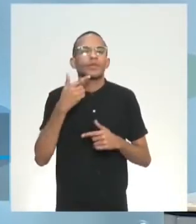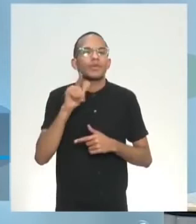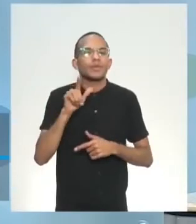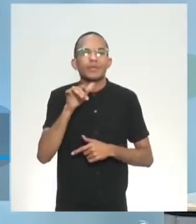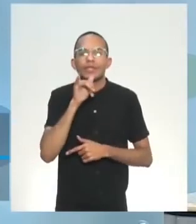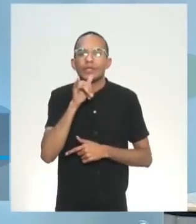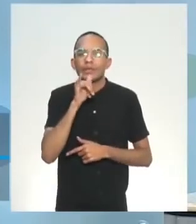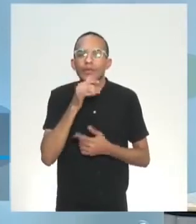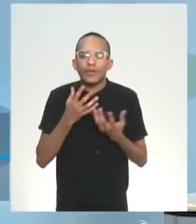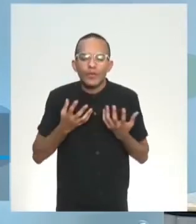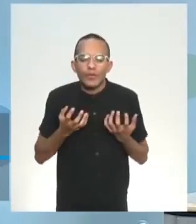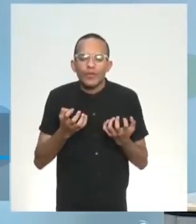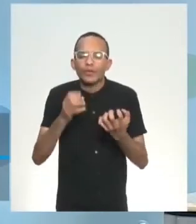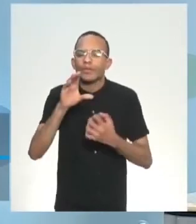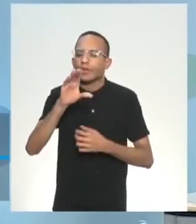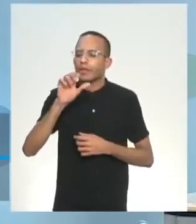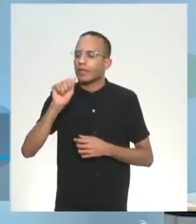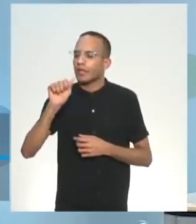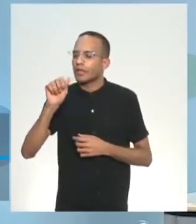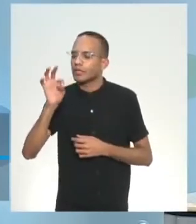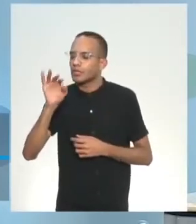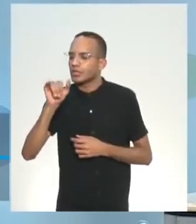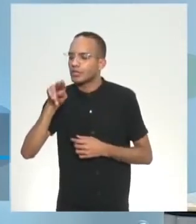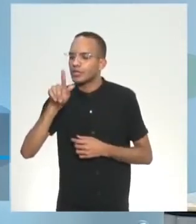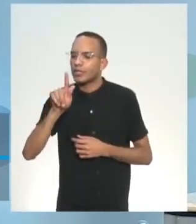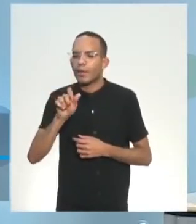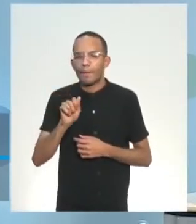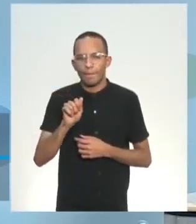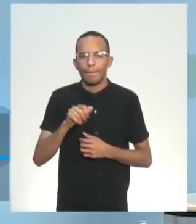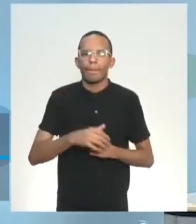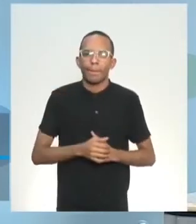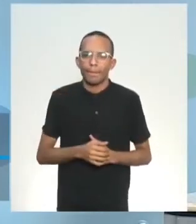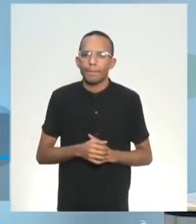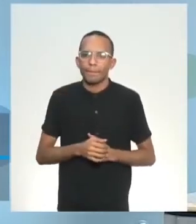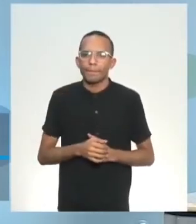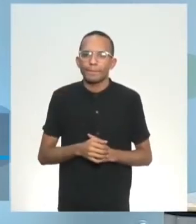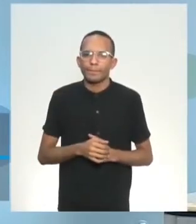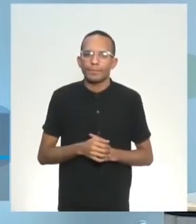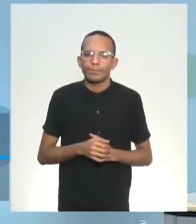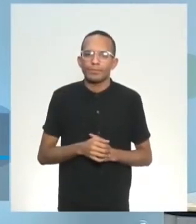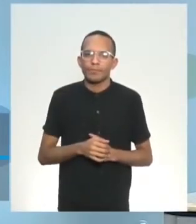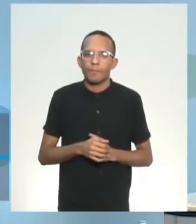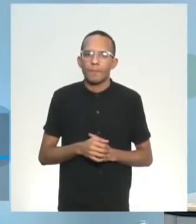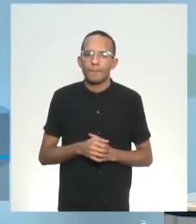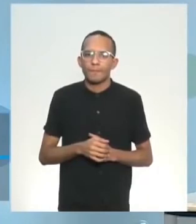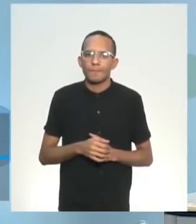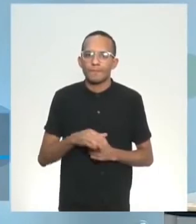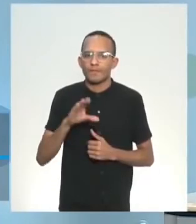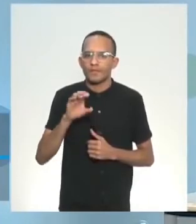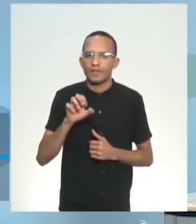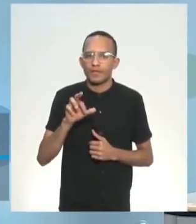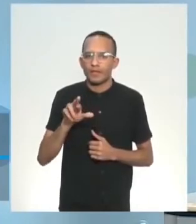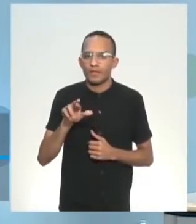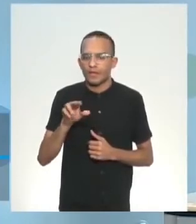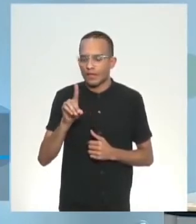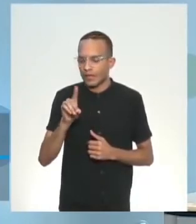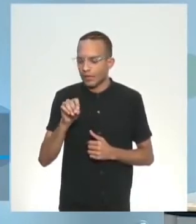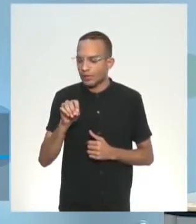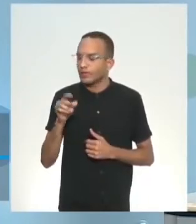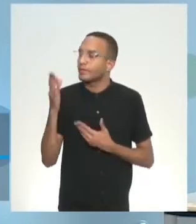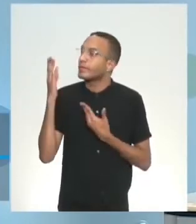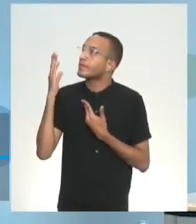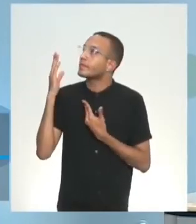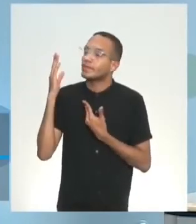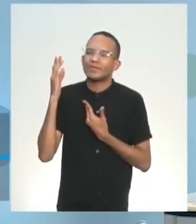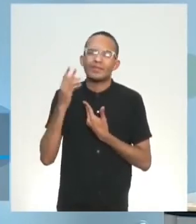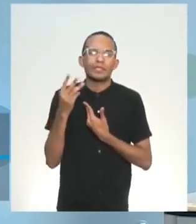engano, a Caatinga, que aqui ó, tá em amarelinho, Caatinga, tá, o Cerrado é toda essa parte aqui, ó. Olha como o Cerrado também é grandão, ó. Se